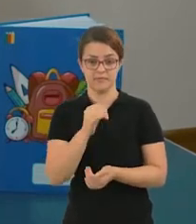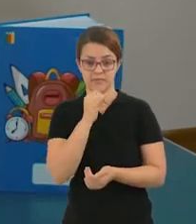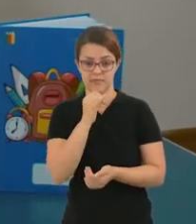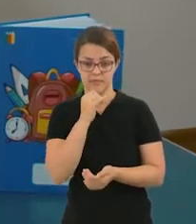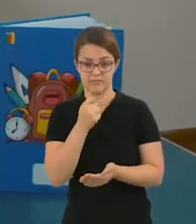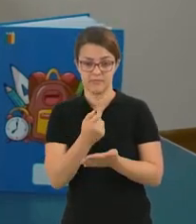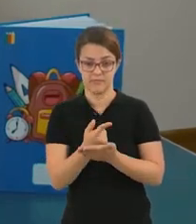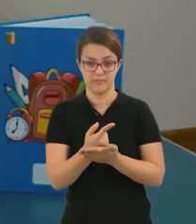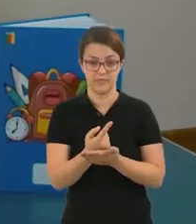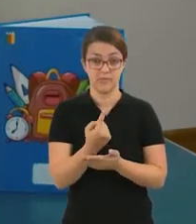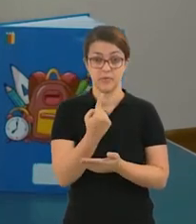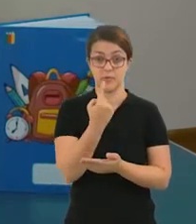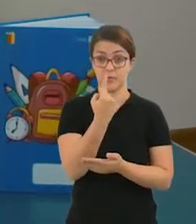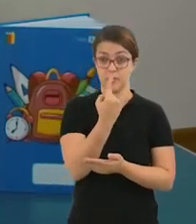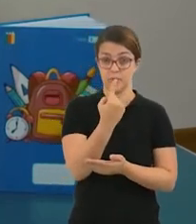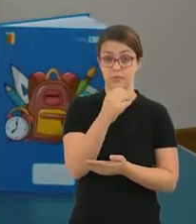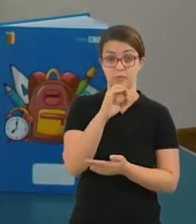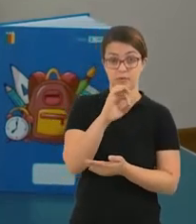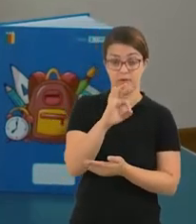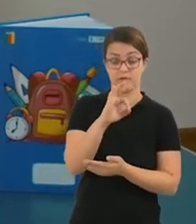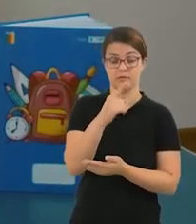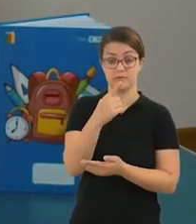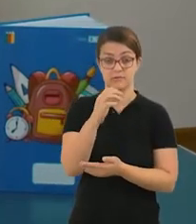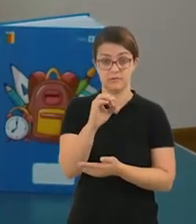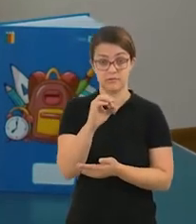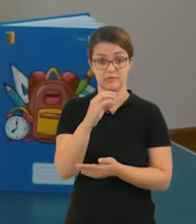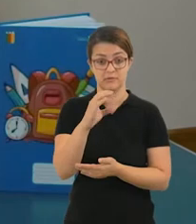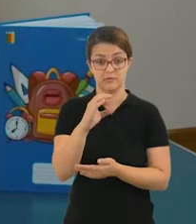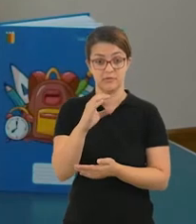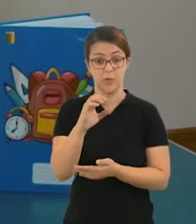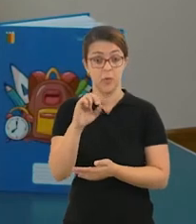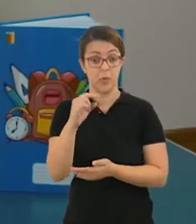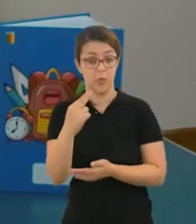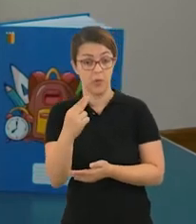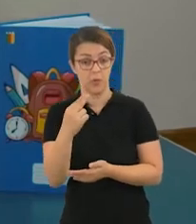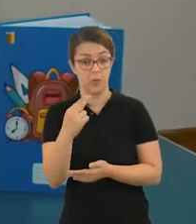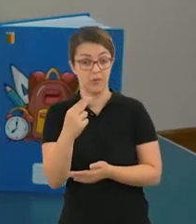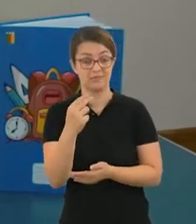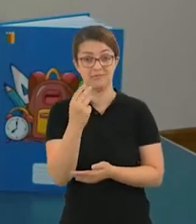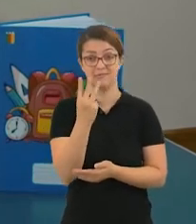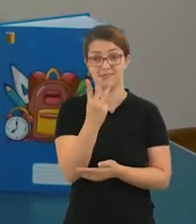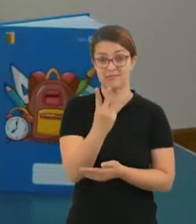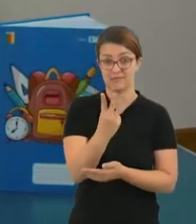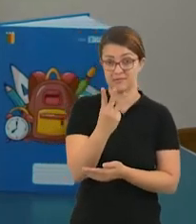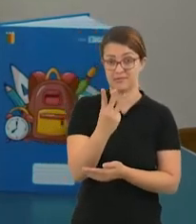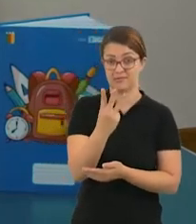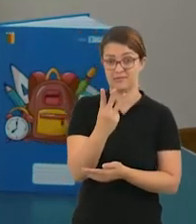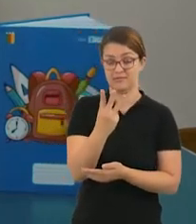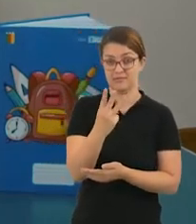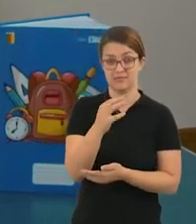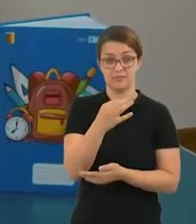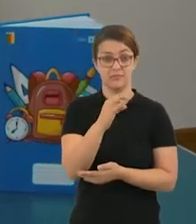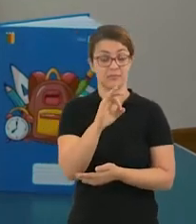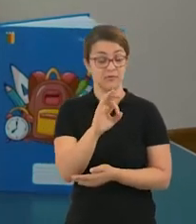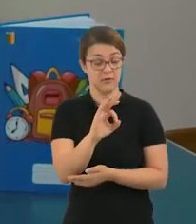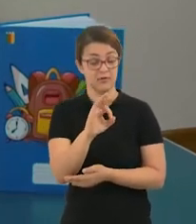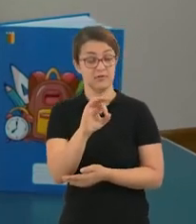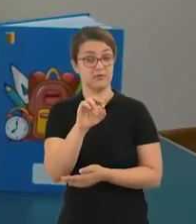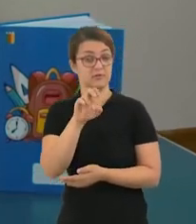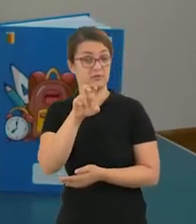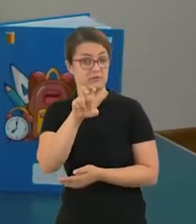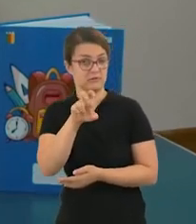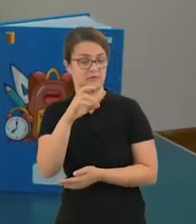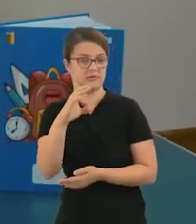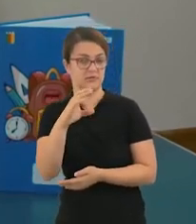pagar essa bexiga com uma moeda de 10 centavos e uma de 5, ou 3 moedas de 5 centavos. 5